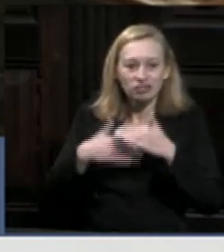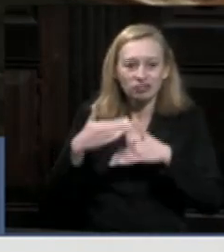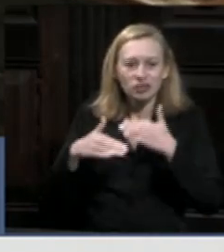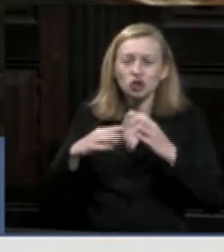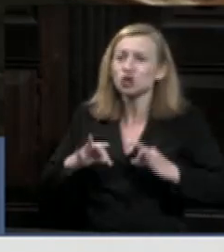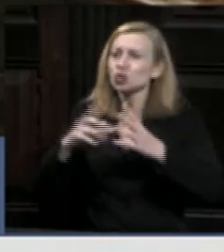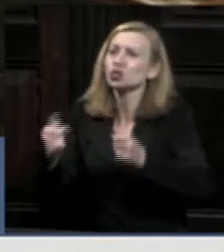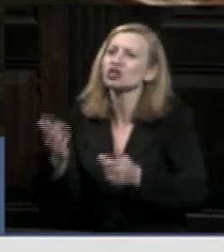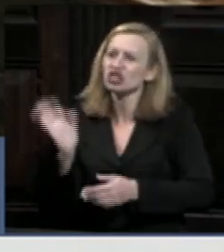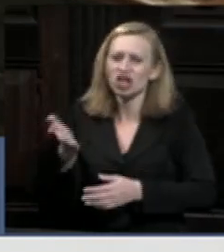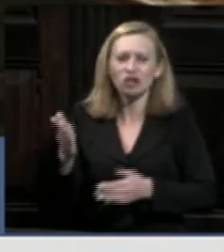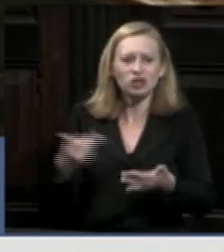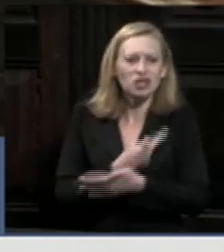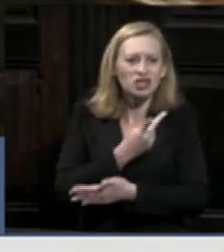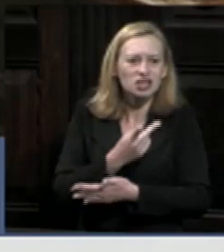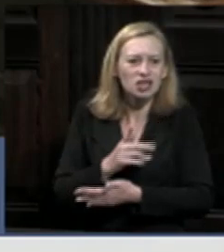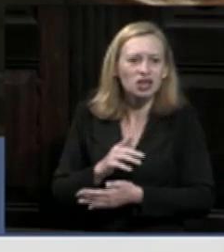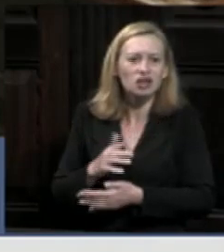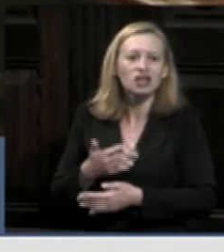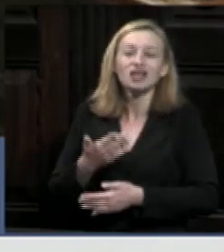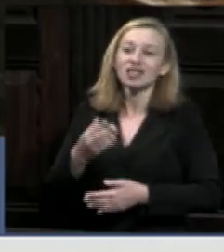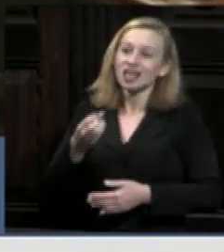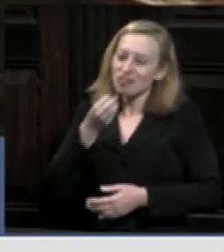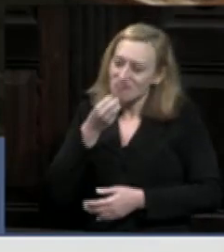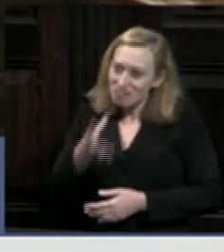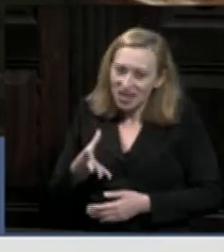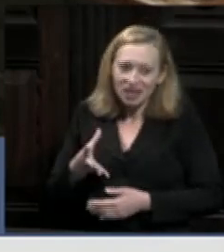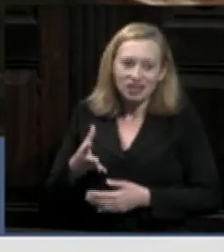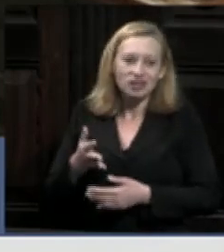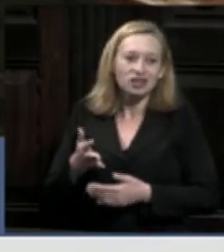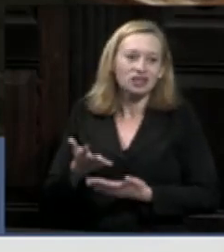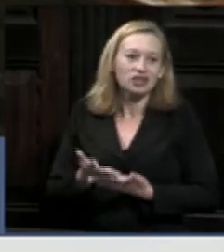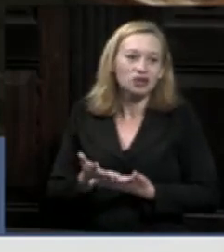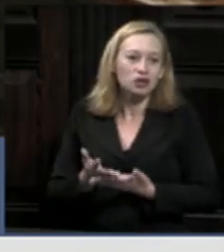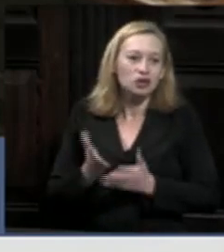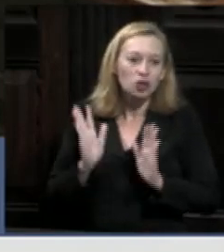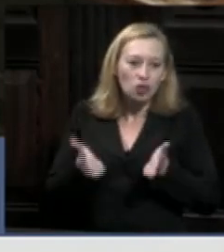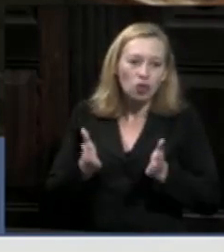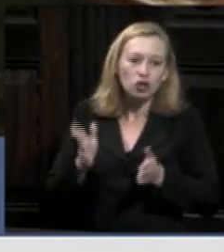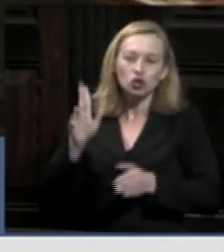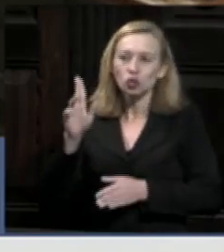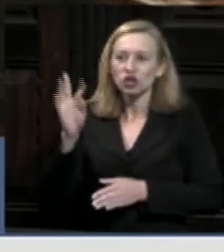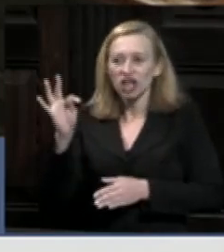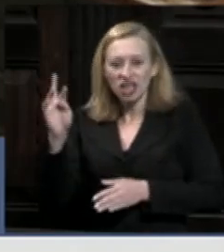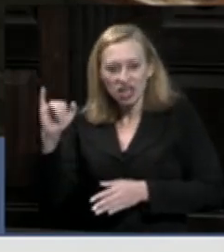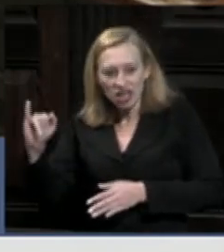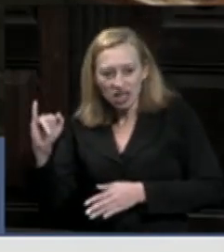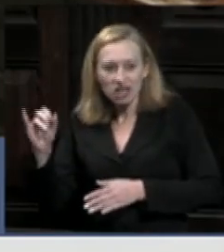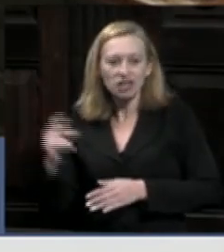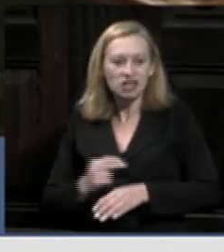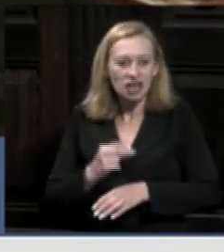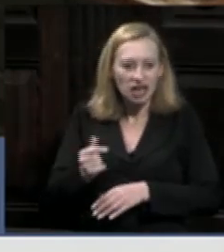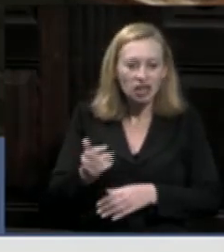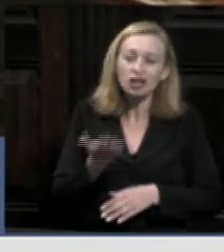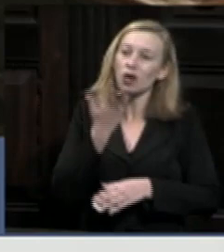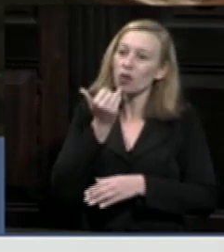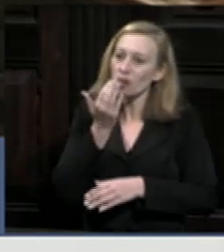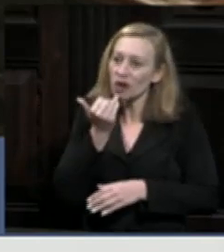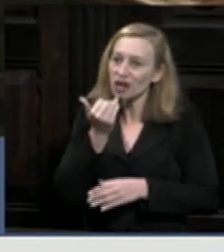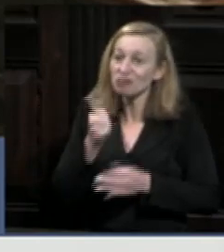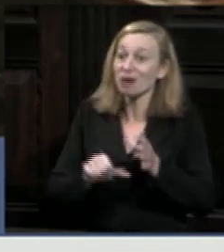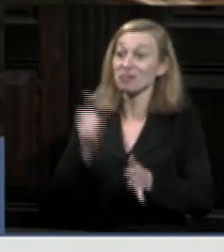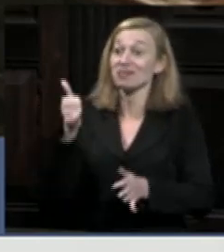passou ele se recupera bem hoje saiu da uti e já conseguiu se alimentar pela primeira